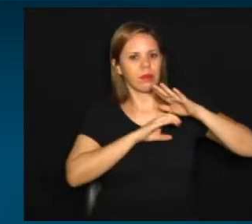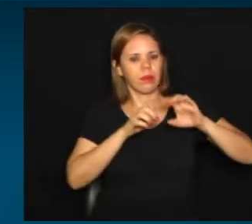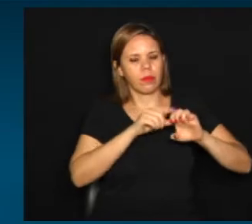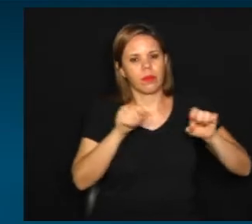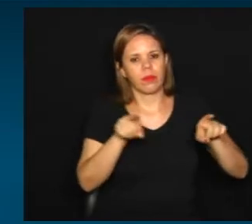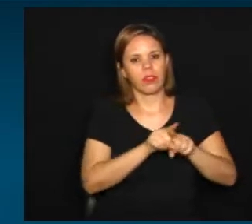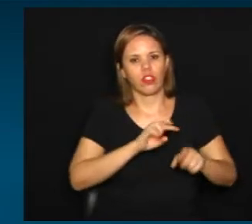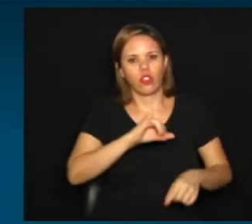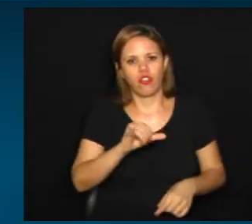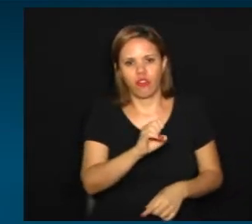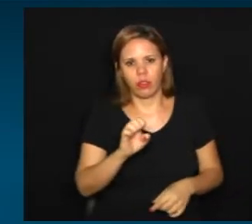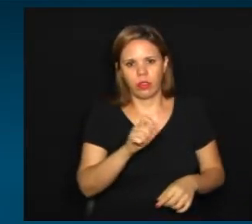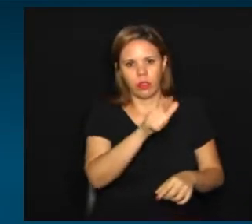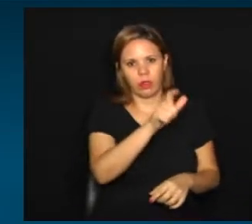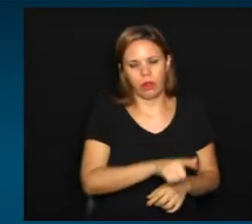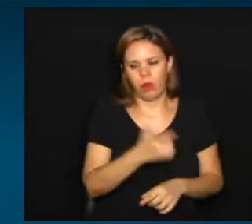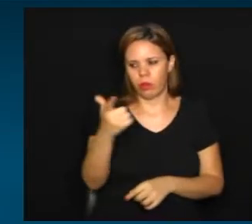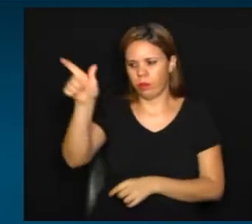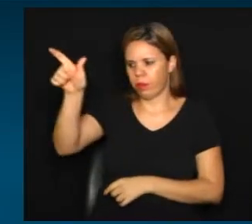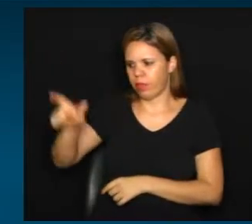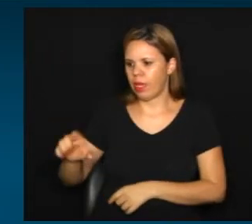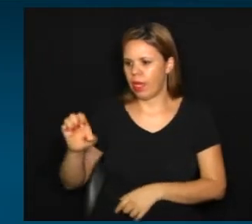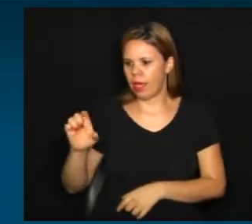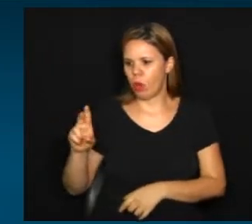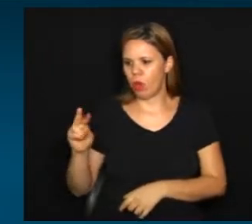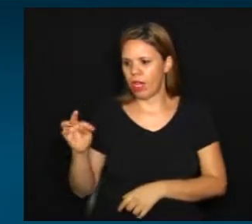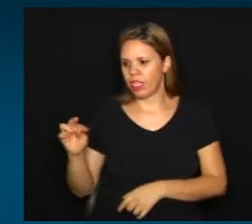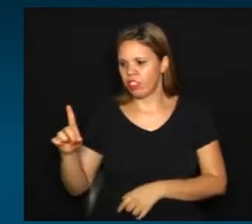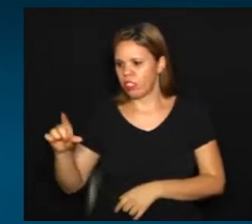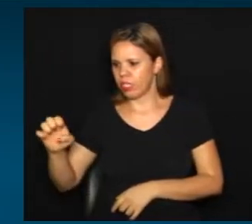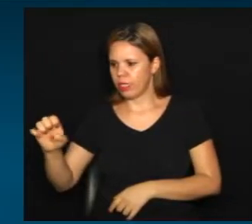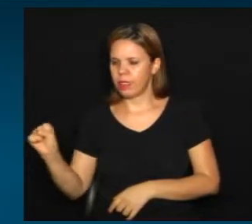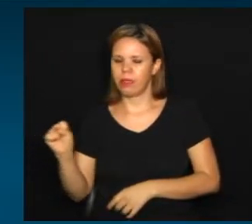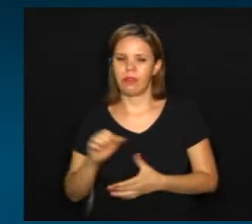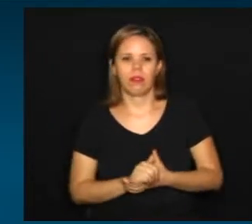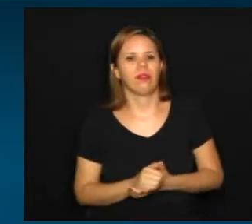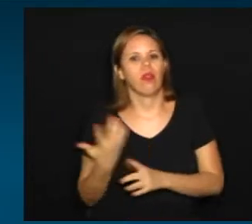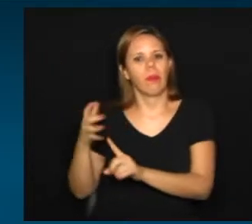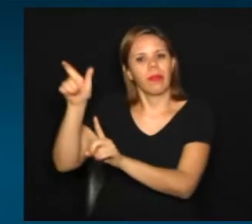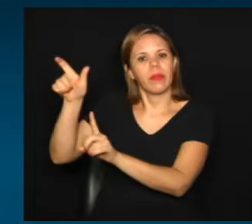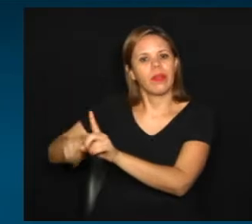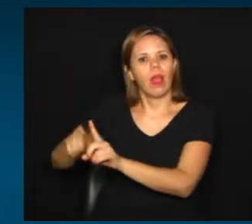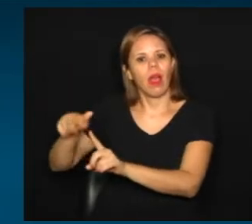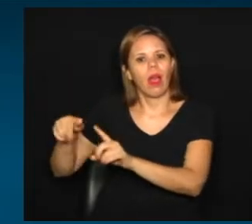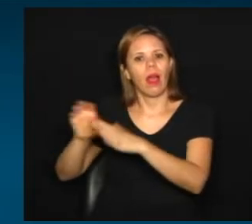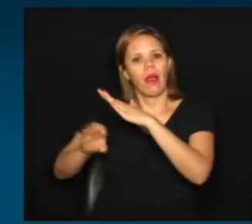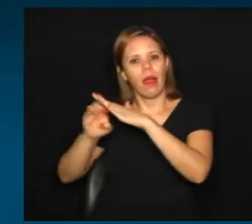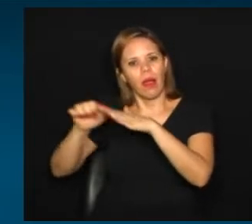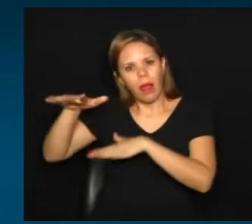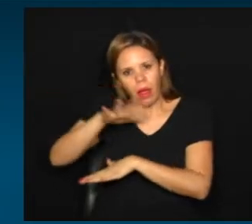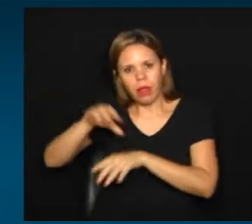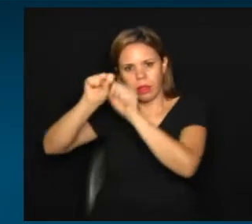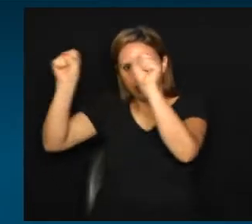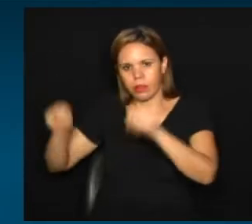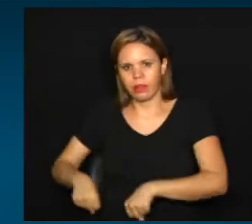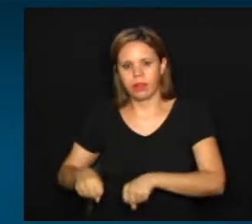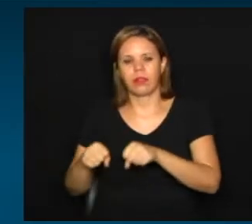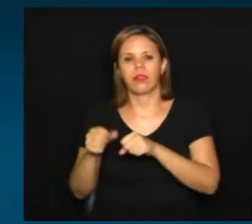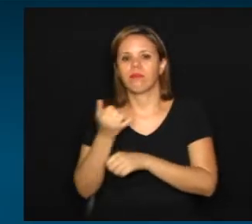José Bonifácio Coutinho Nogueira a Euclides Pierin Filho. Homenageado é empresário do ramo de sistemas